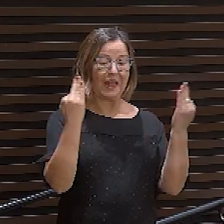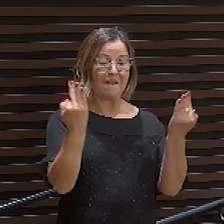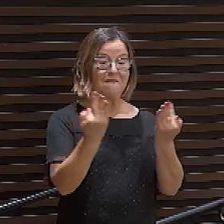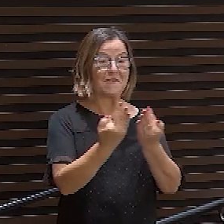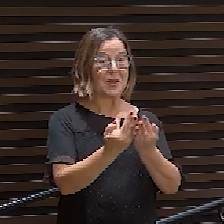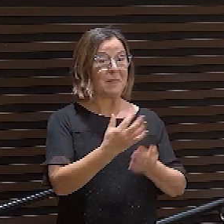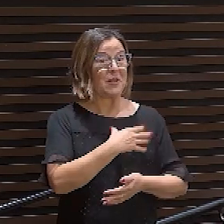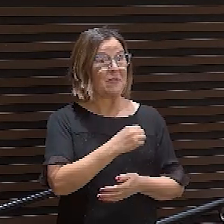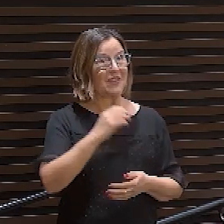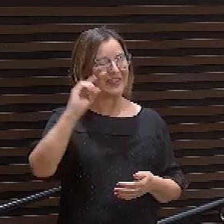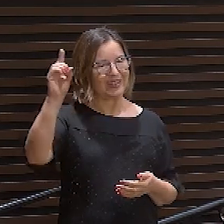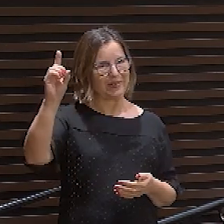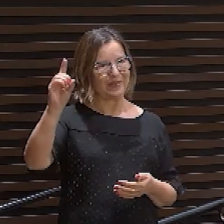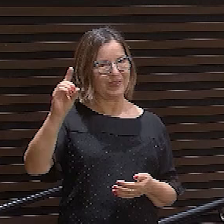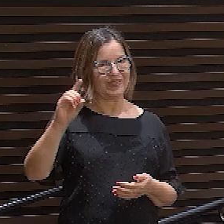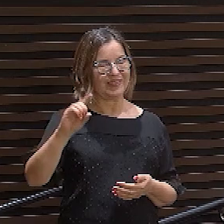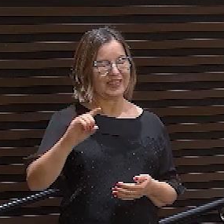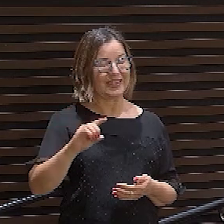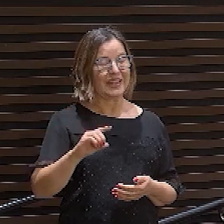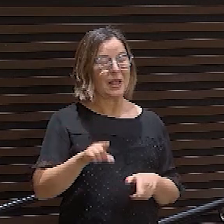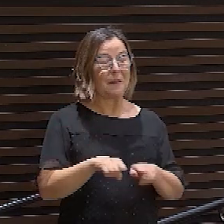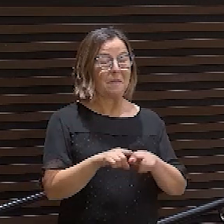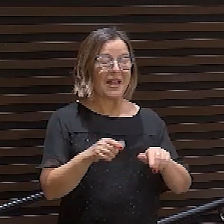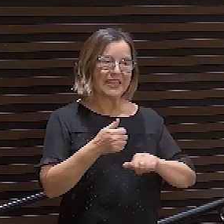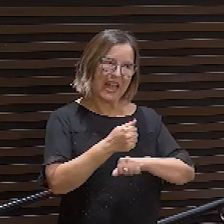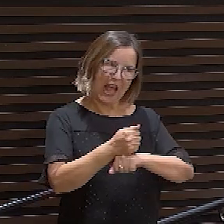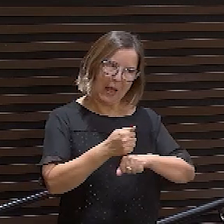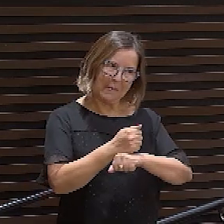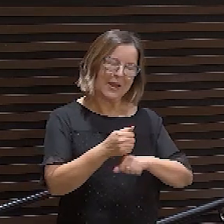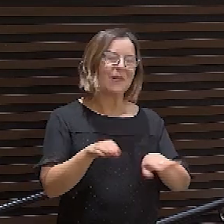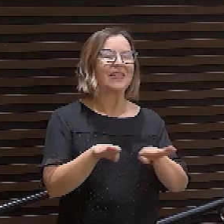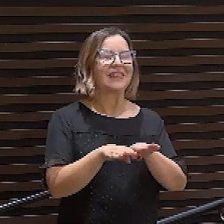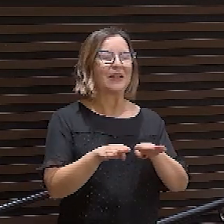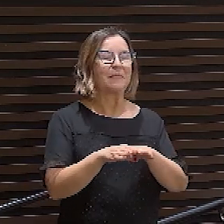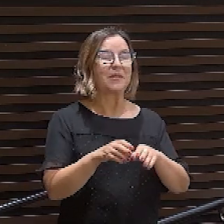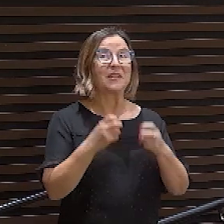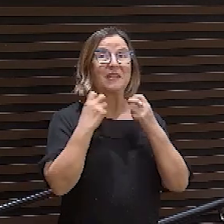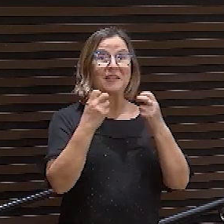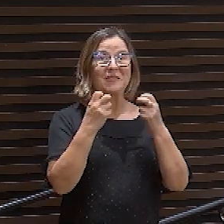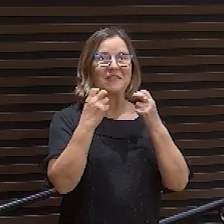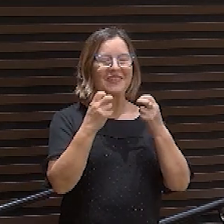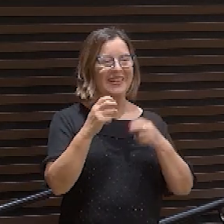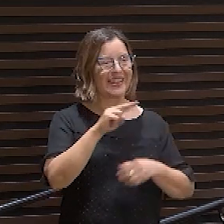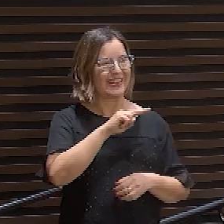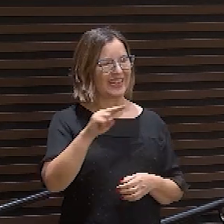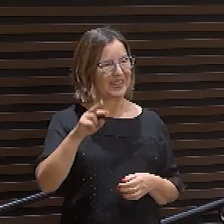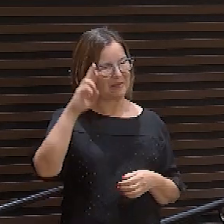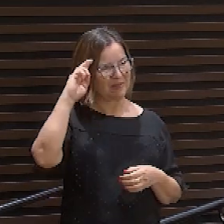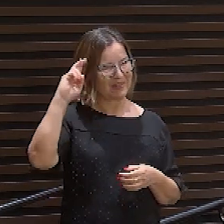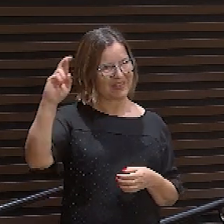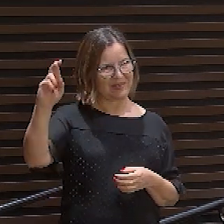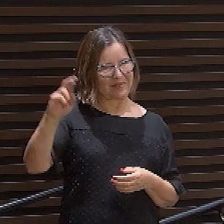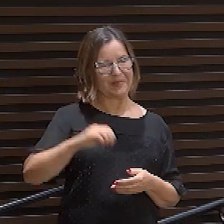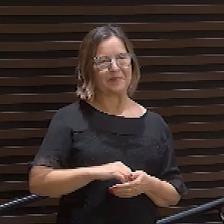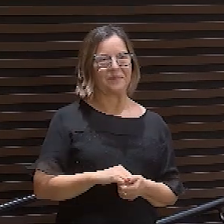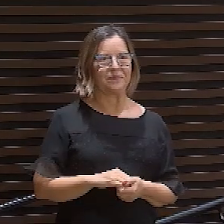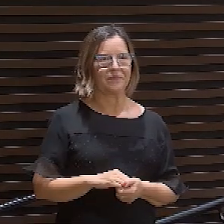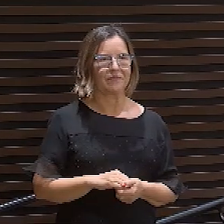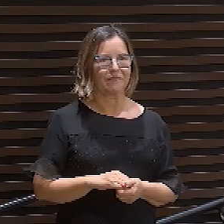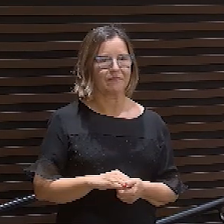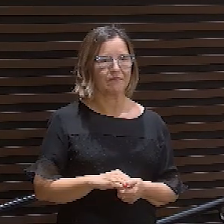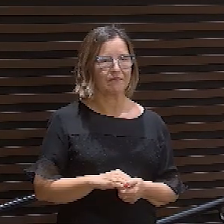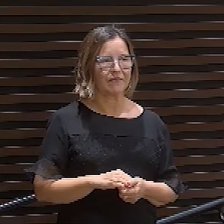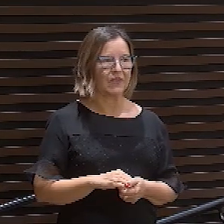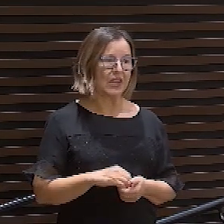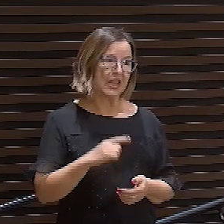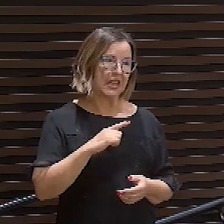Abraão invocar o nome do Senhor. Isso pode muito bem dizer que ele tem alguma